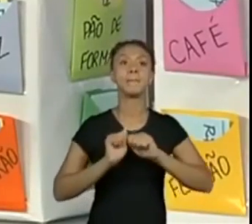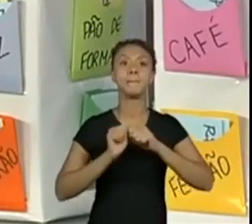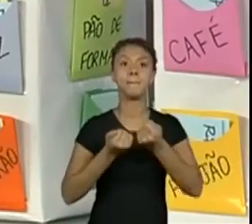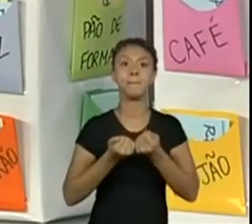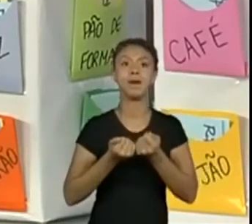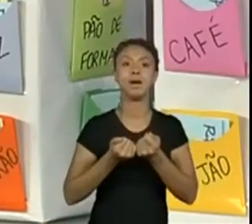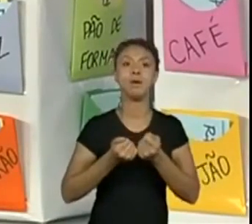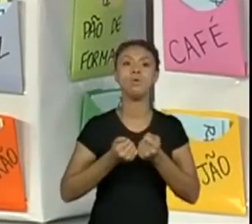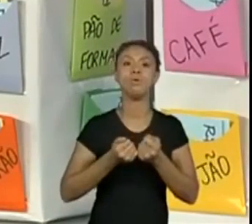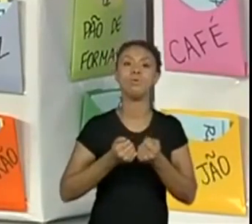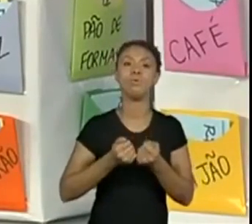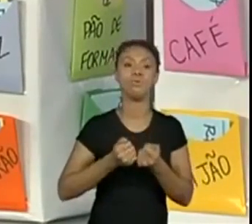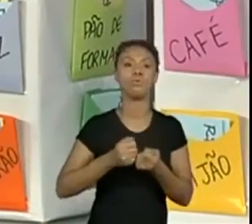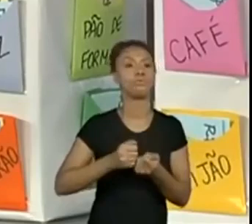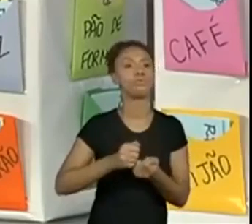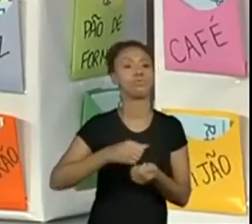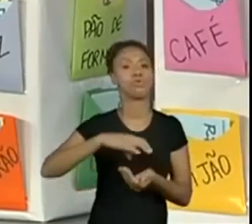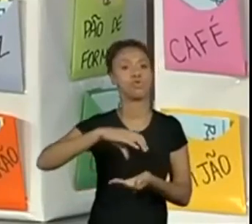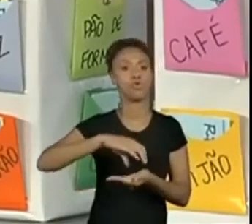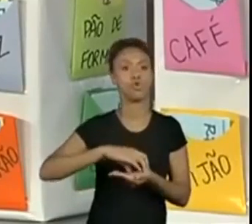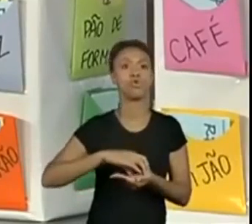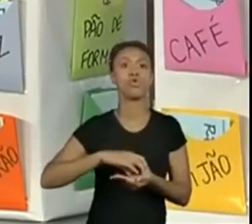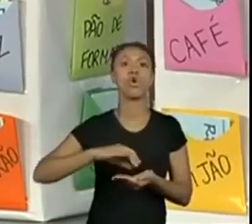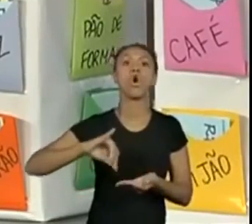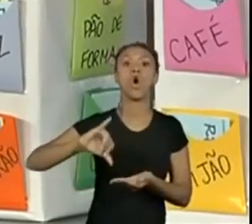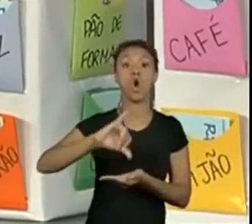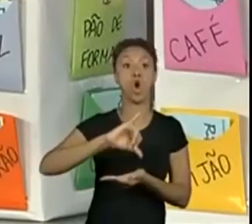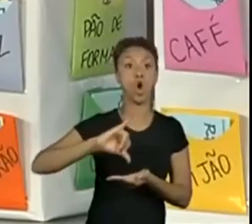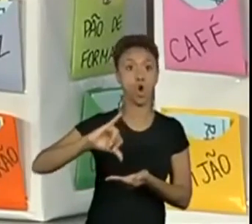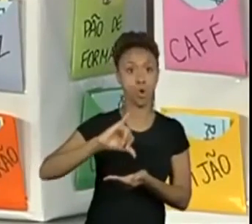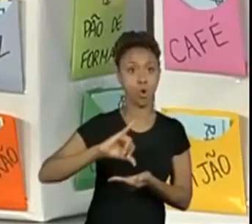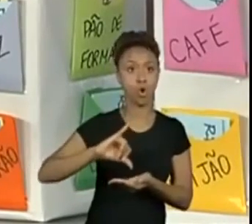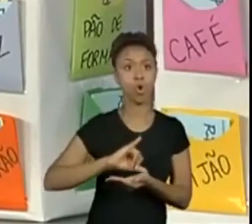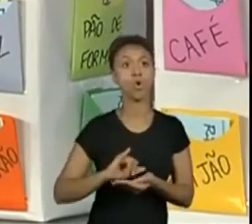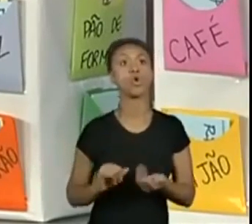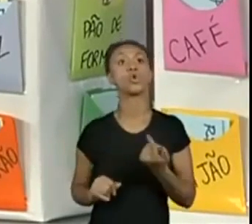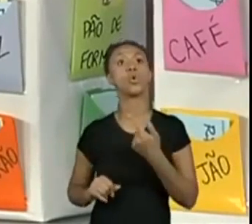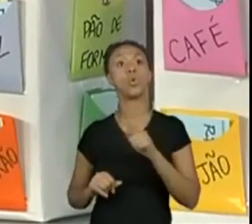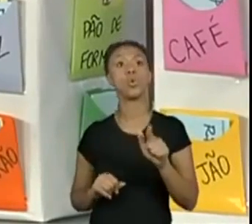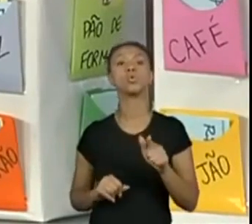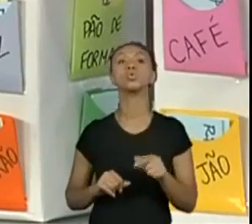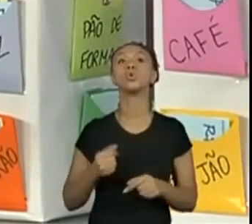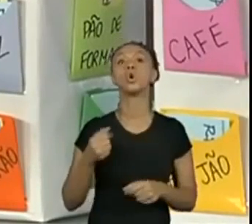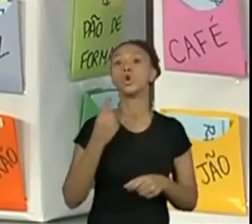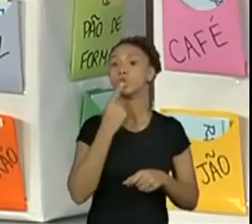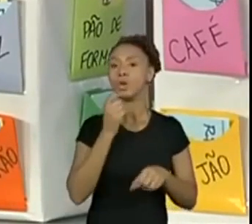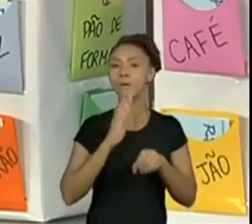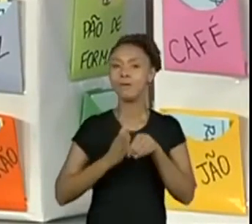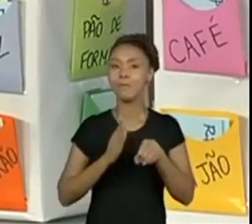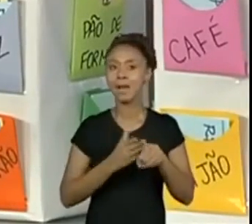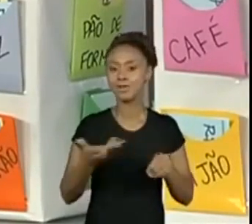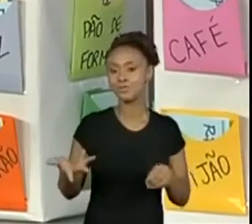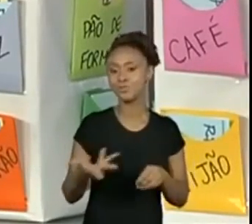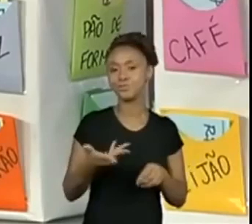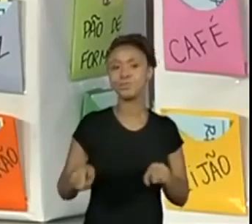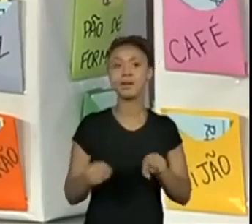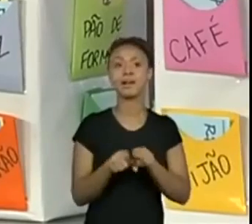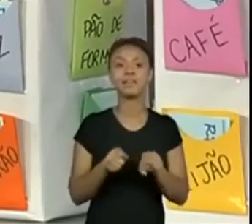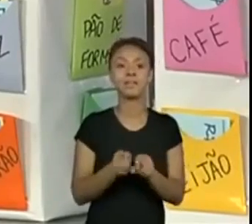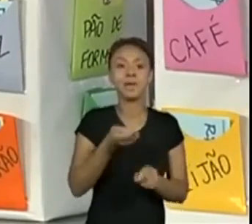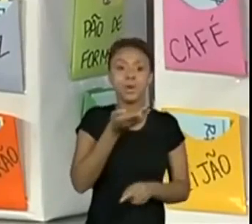forma, o óleo e aqui mais dois produtos, que é o molho de tomate e a